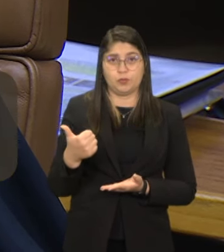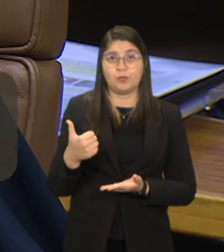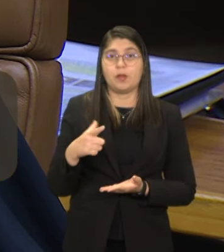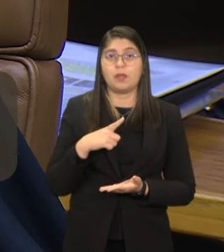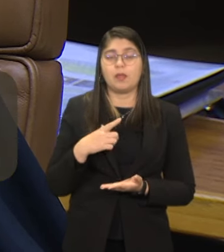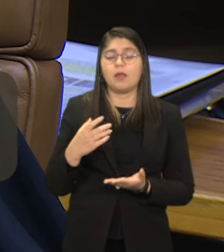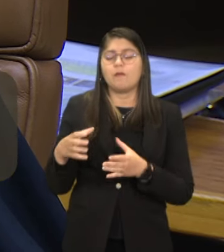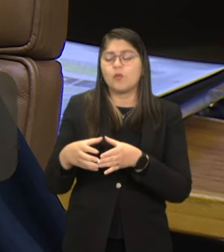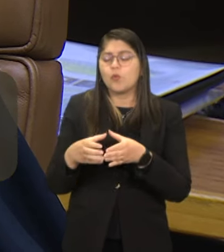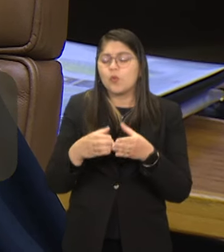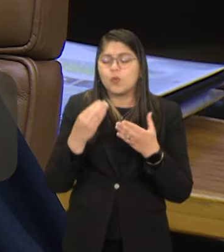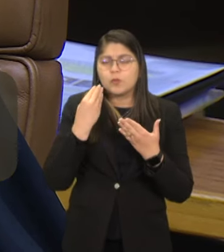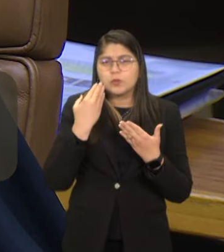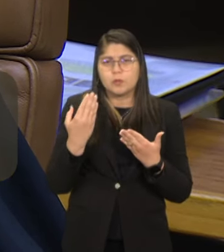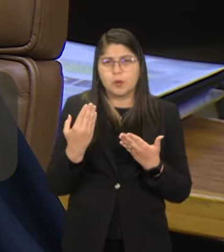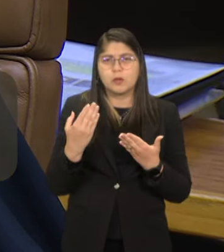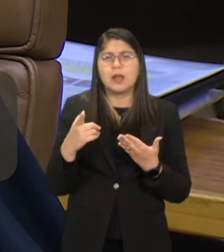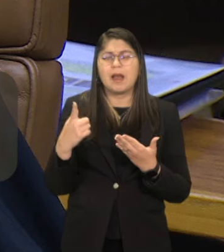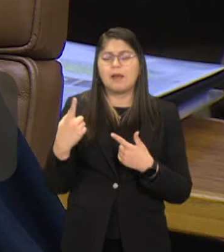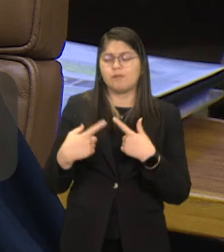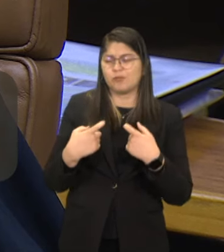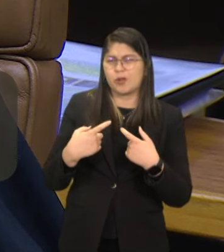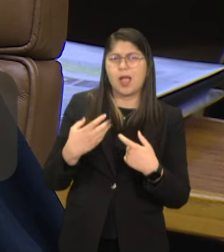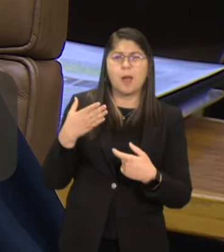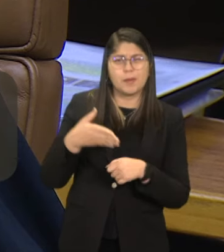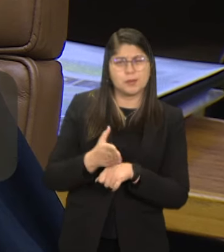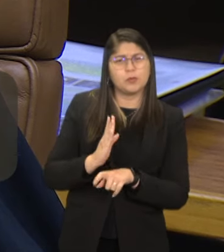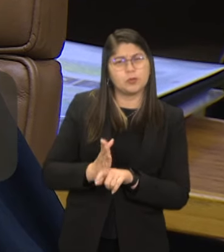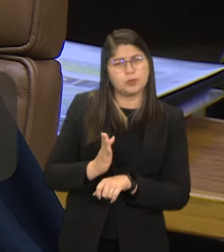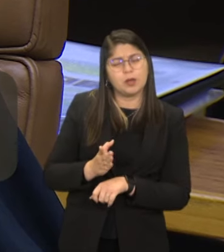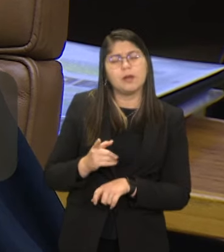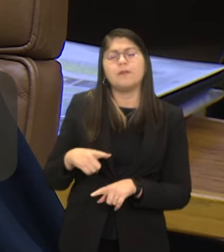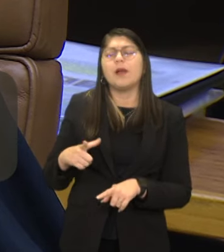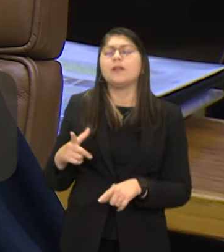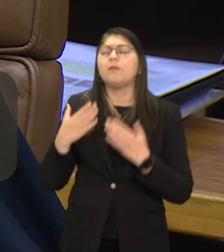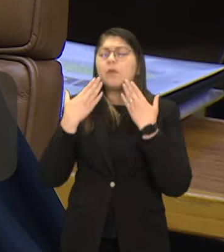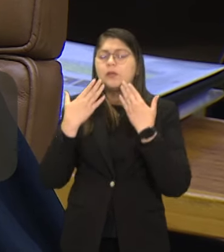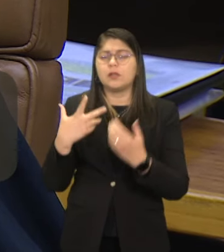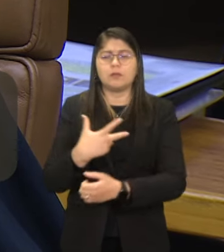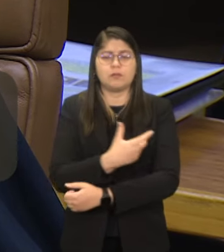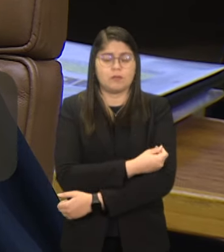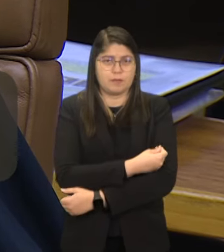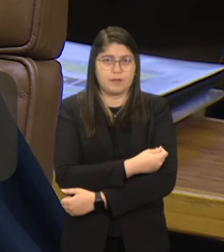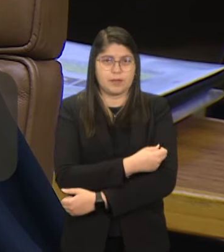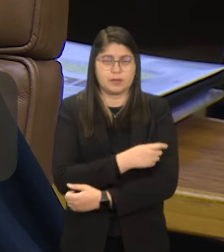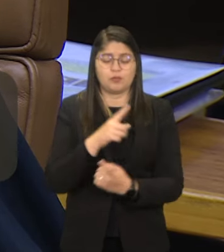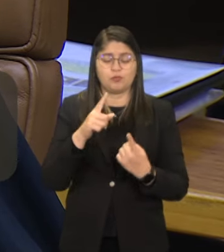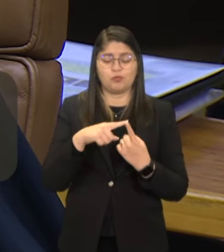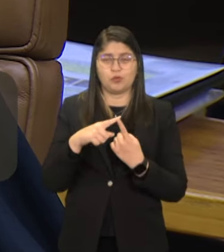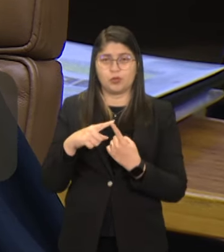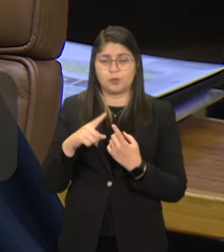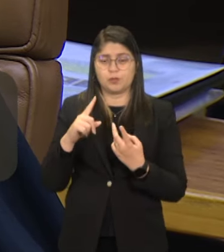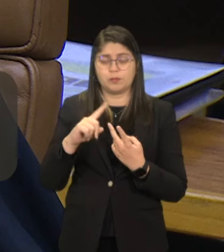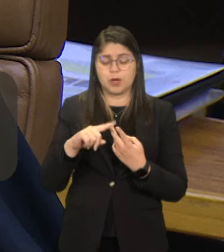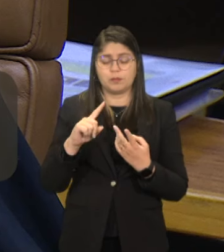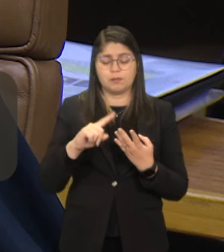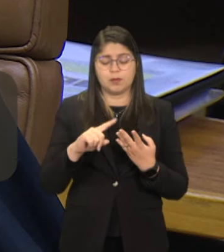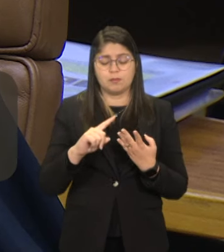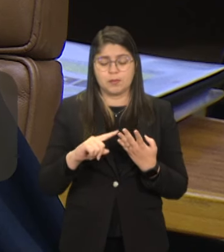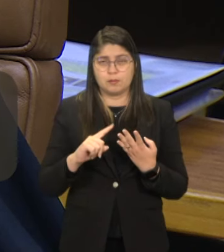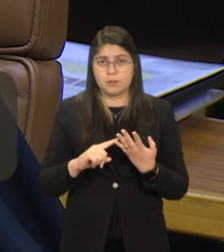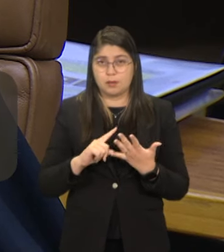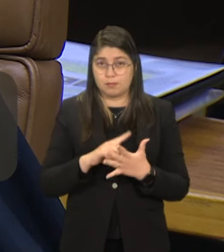de veteranos de guerra nos Estados Unidos, apontou que a eficácia das vacinas Janssen, Moderna e Pfizer, BioNTech, caiu de